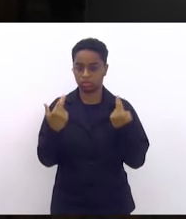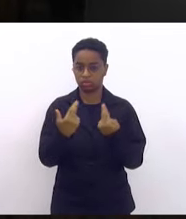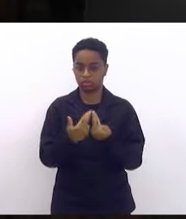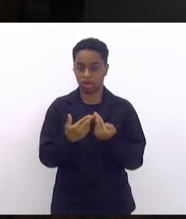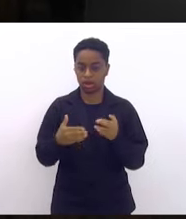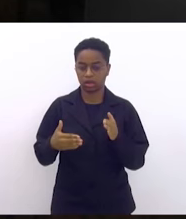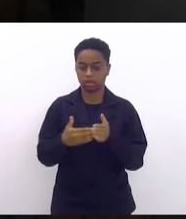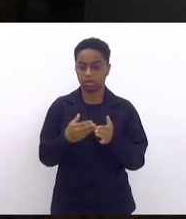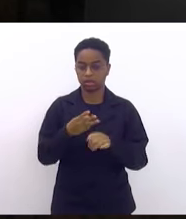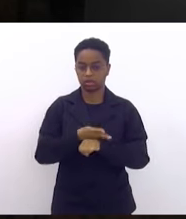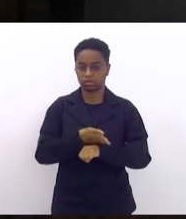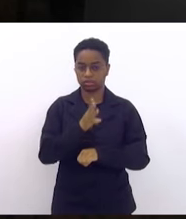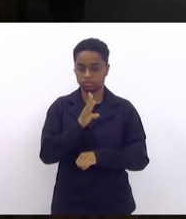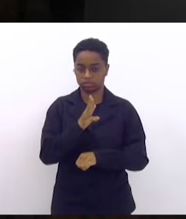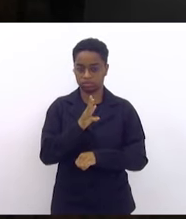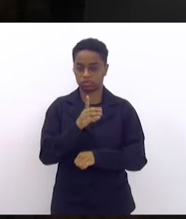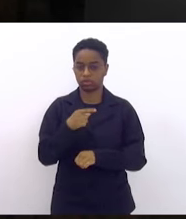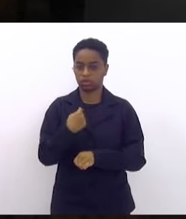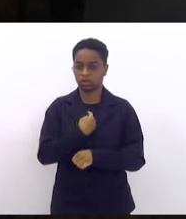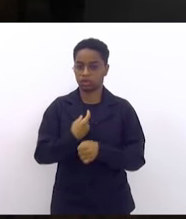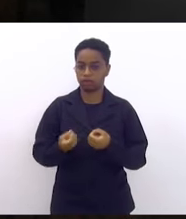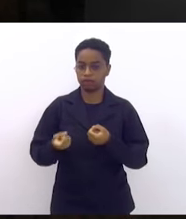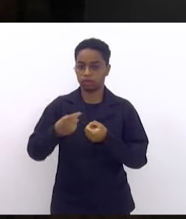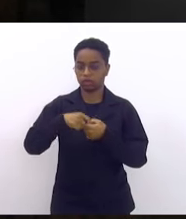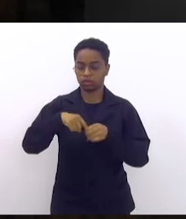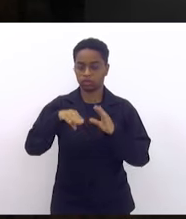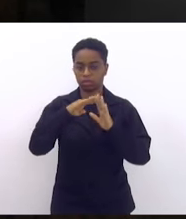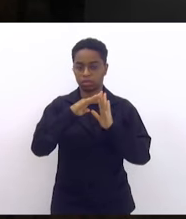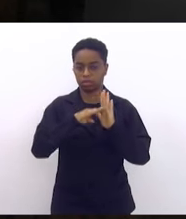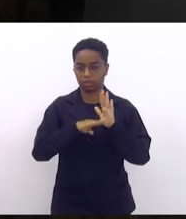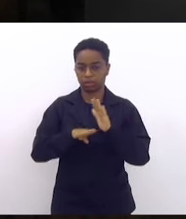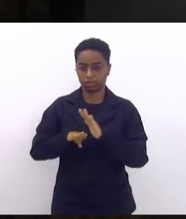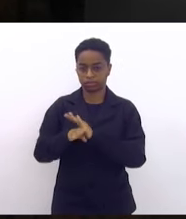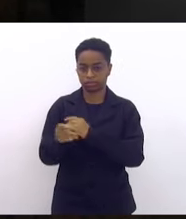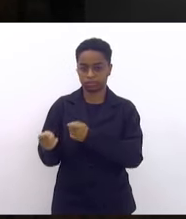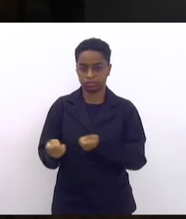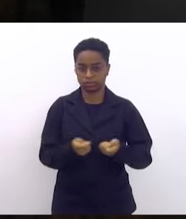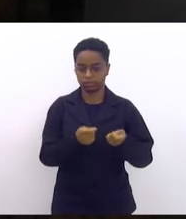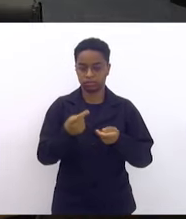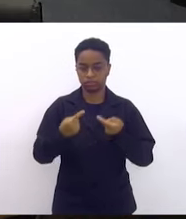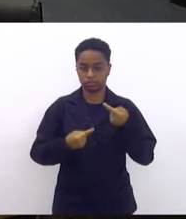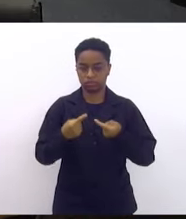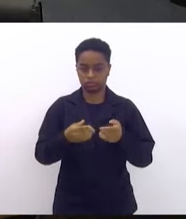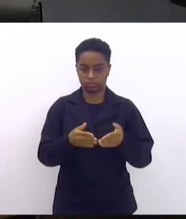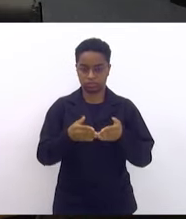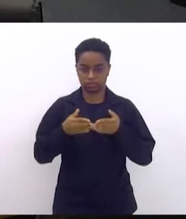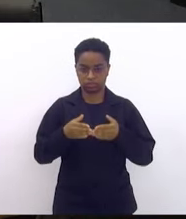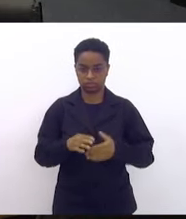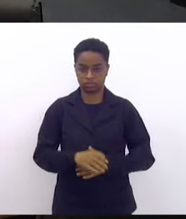até às 15 horas, quando retornaremos com a ordem do dia. Está suspensa a sessão.